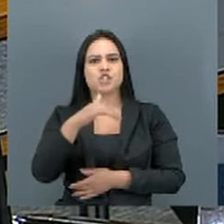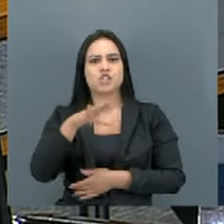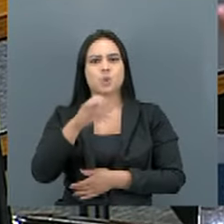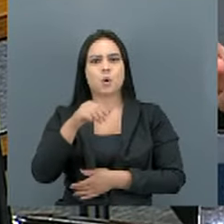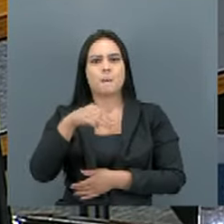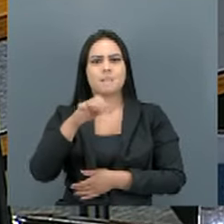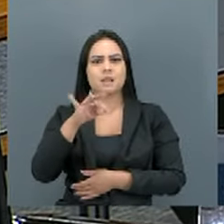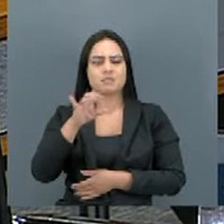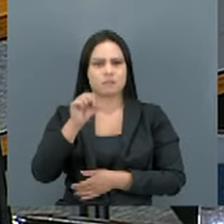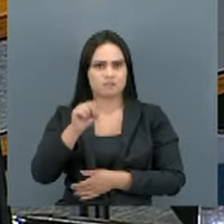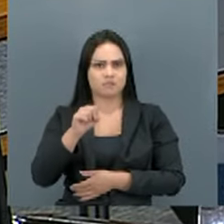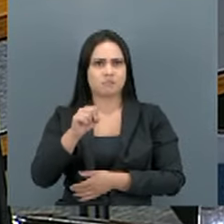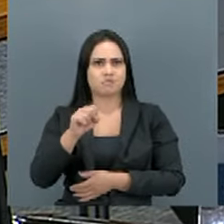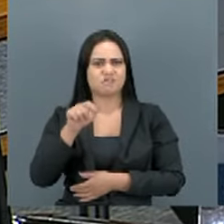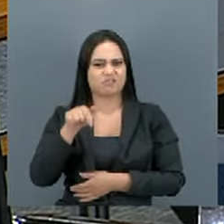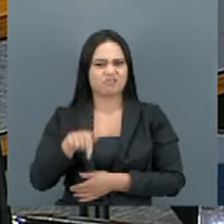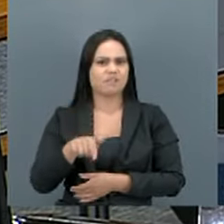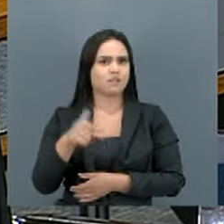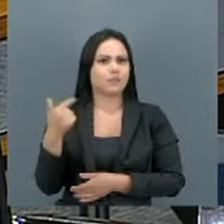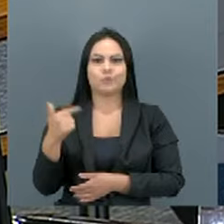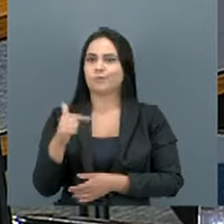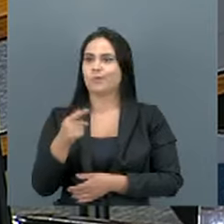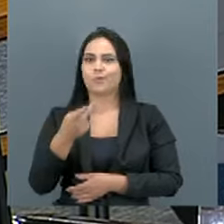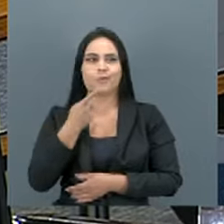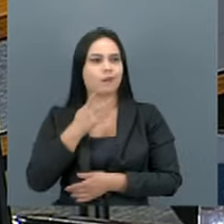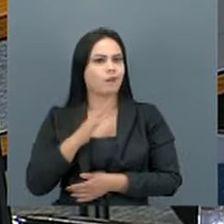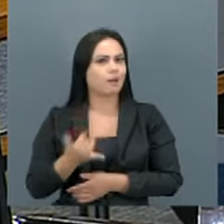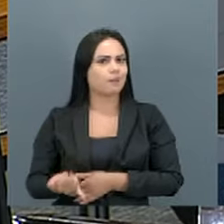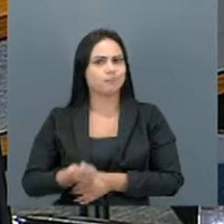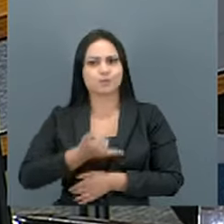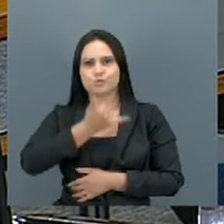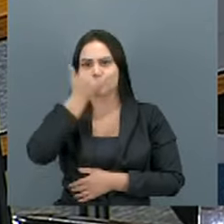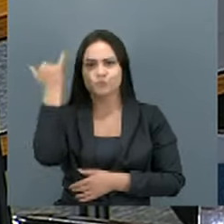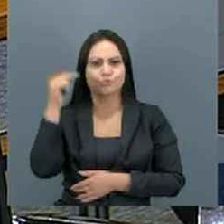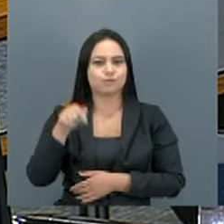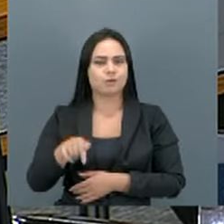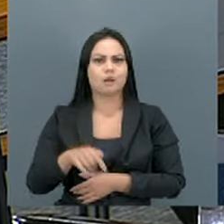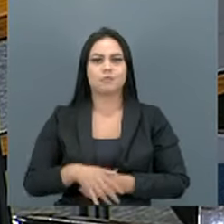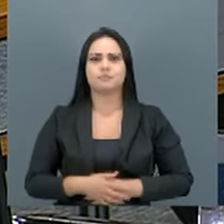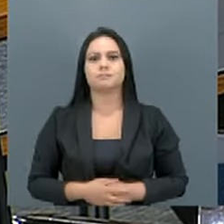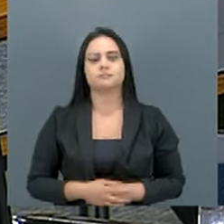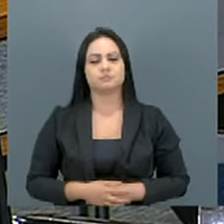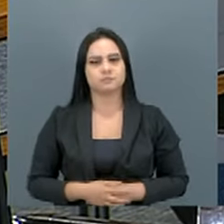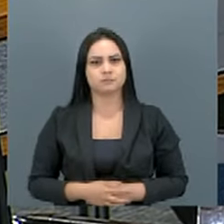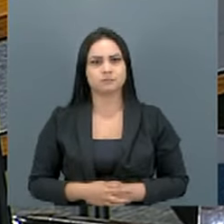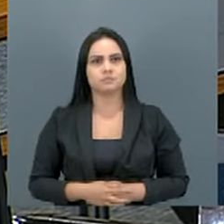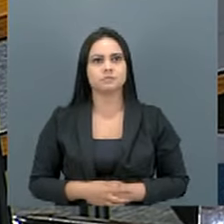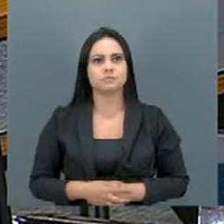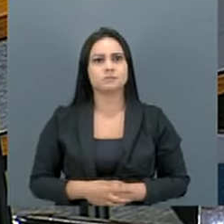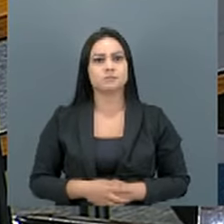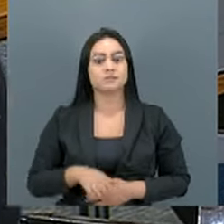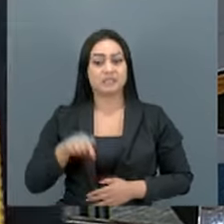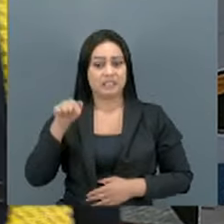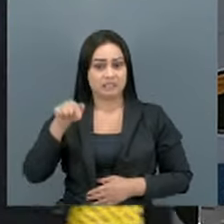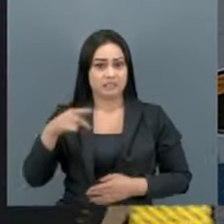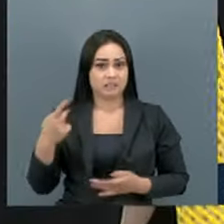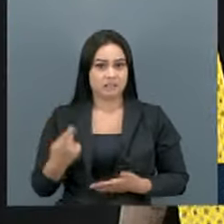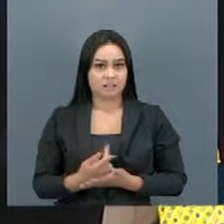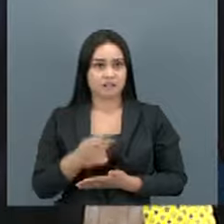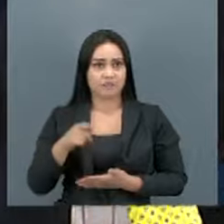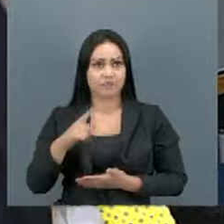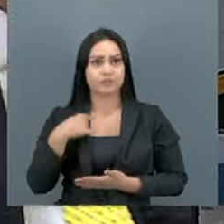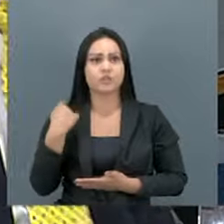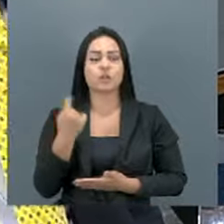que aquilo não tem nem o que falar, o absurdo que é aquilo lá. E por aquilo lá é que